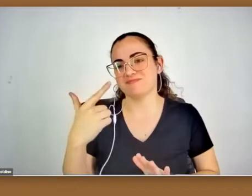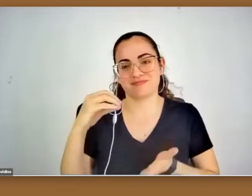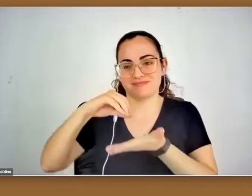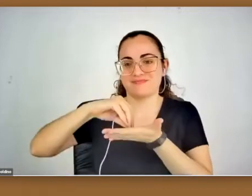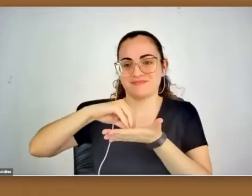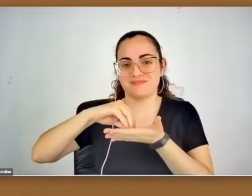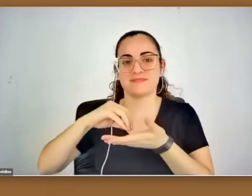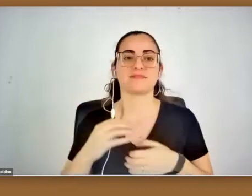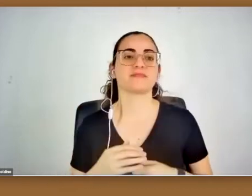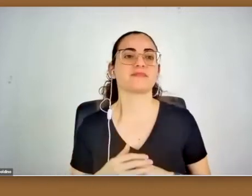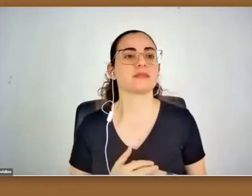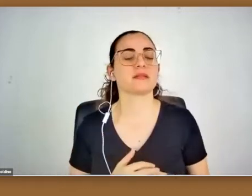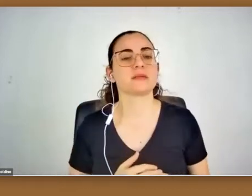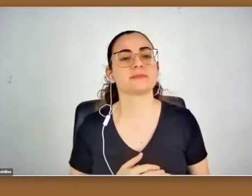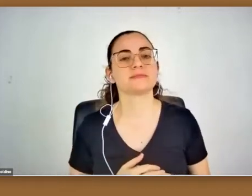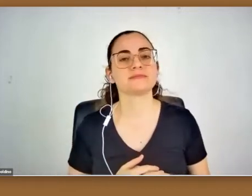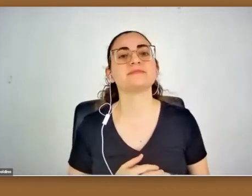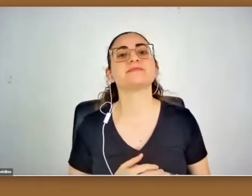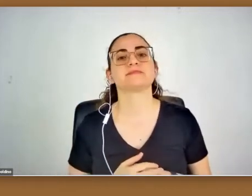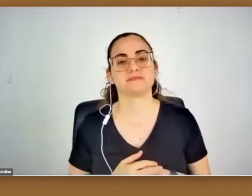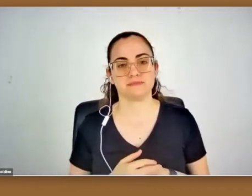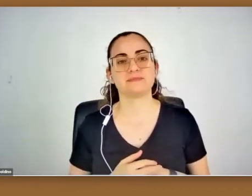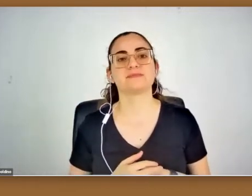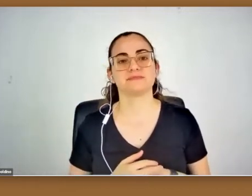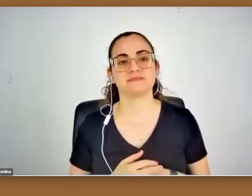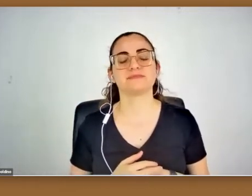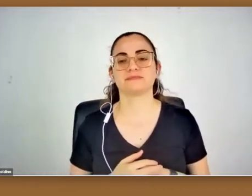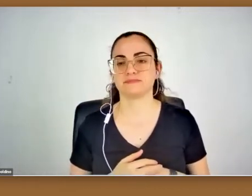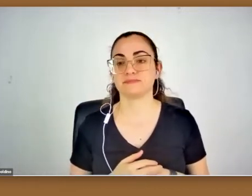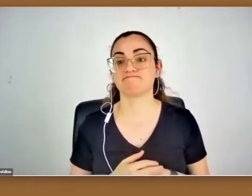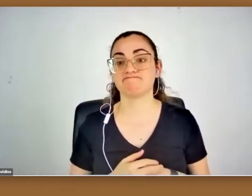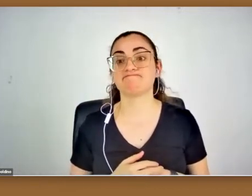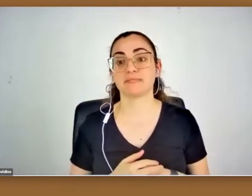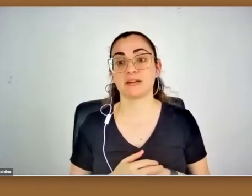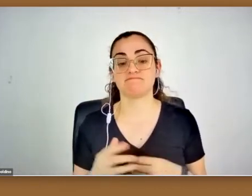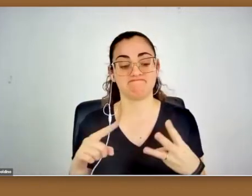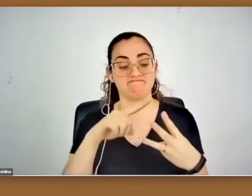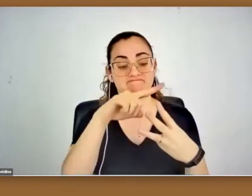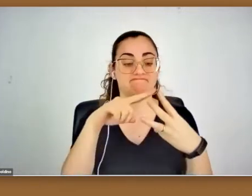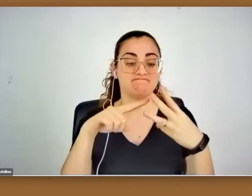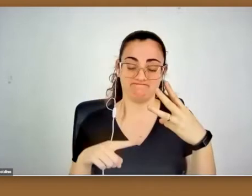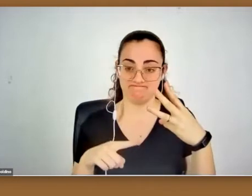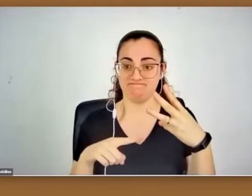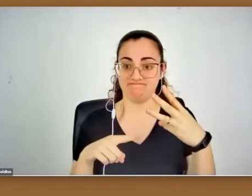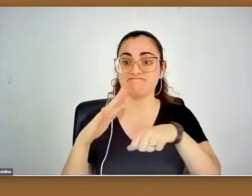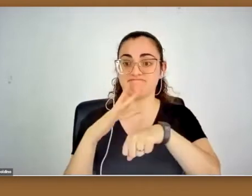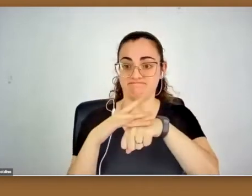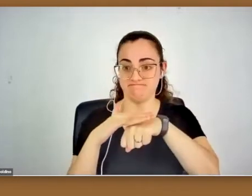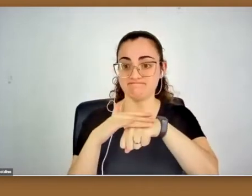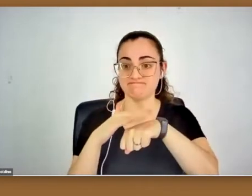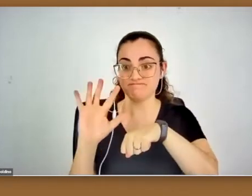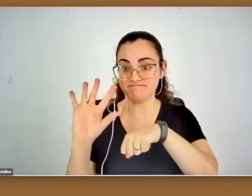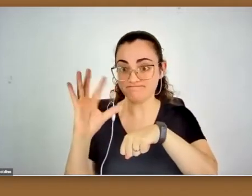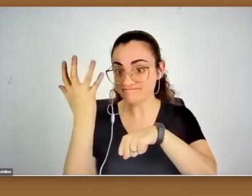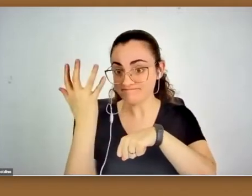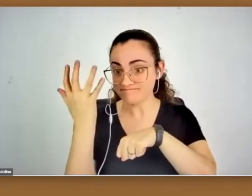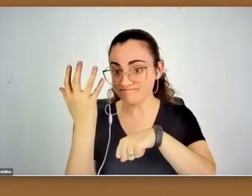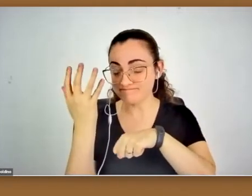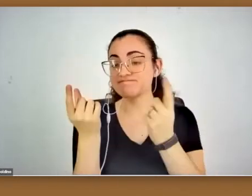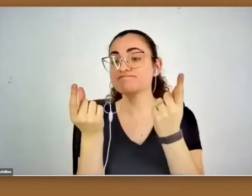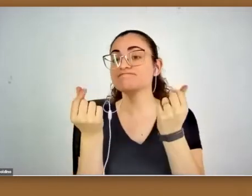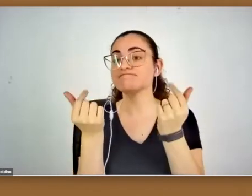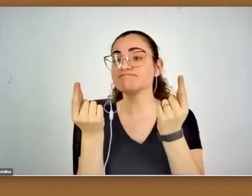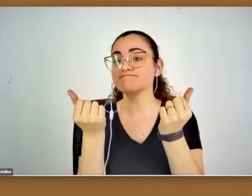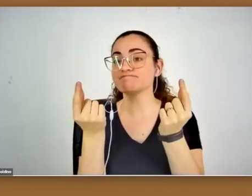E aí, pessoal, isso gera, nessas 3 doenças, elas geram um impacto econômico enorme, tá? Considerando todos